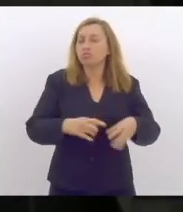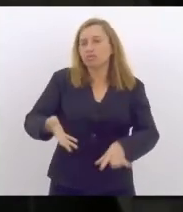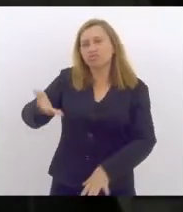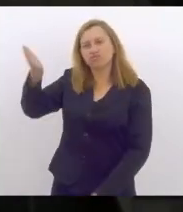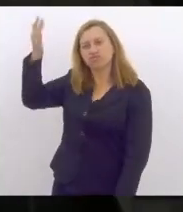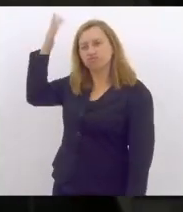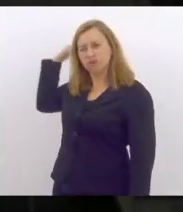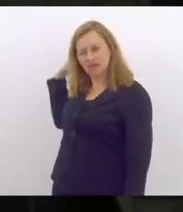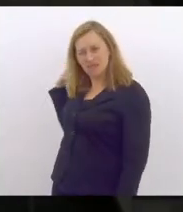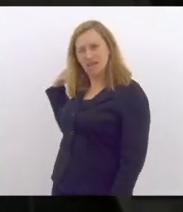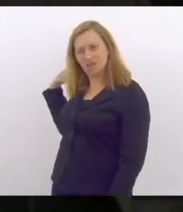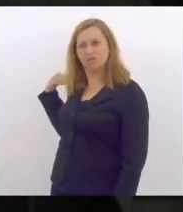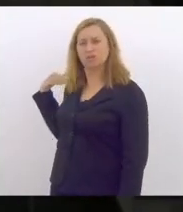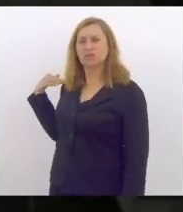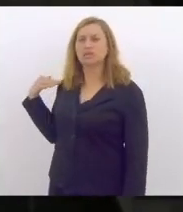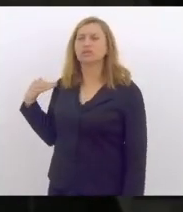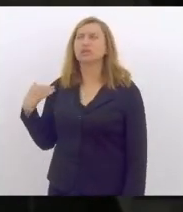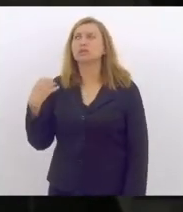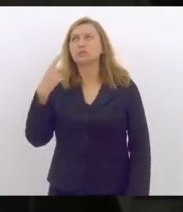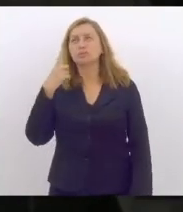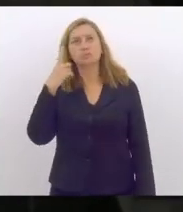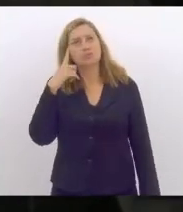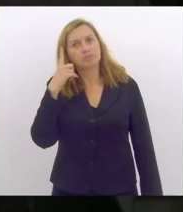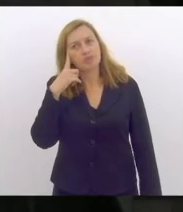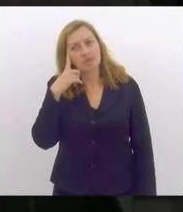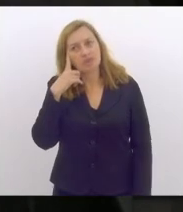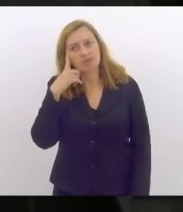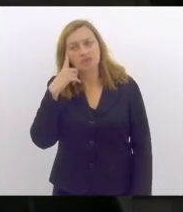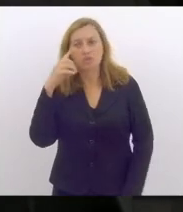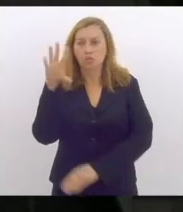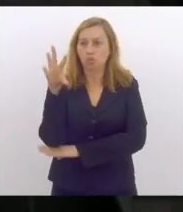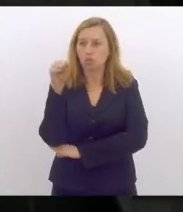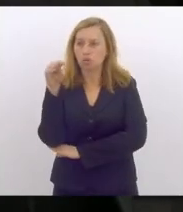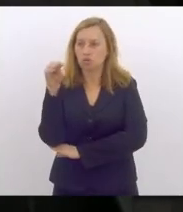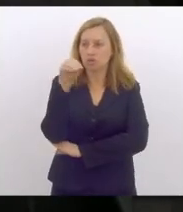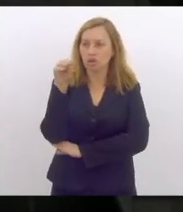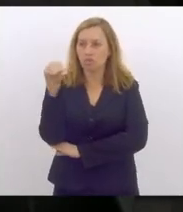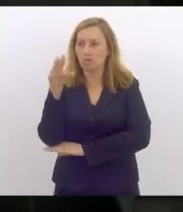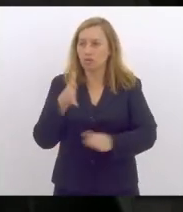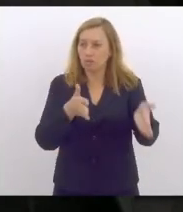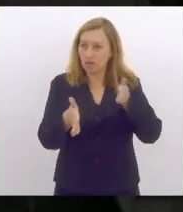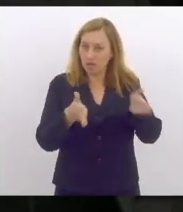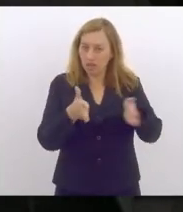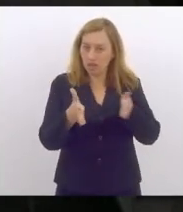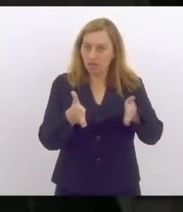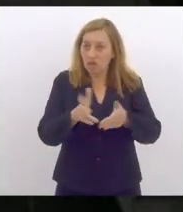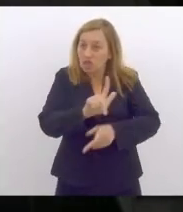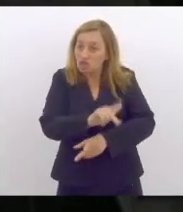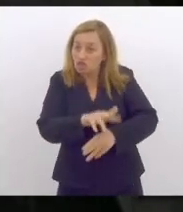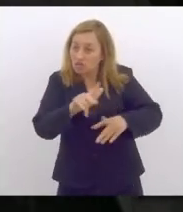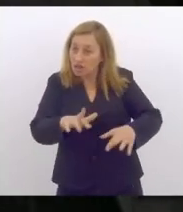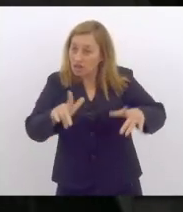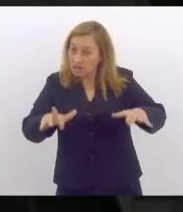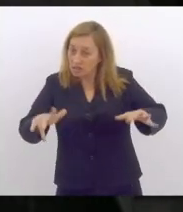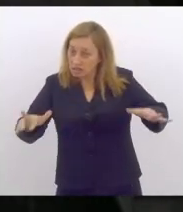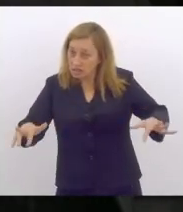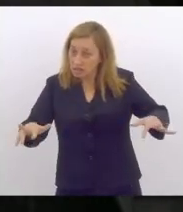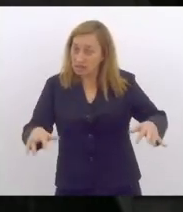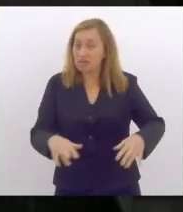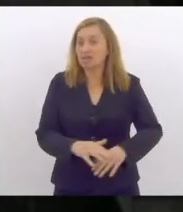passado e se vai para a era dos dinossauros, as diversas simulações